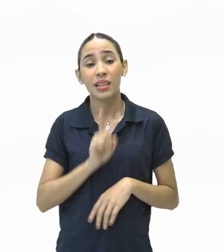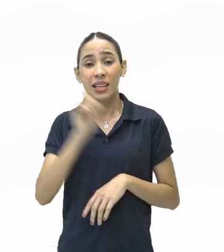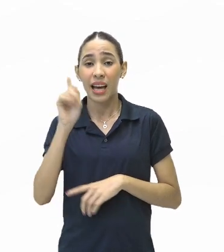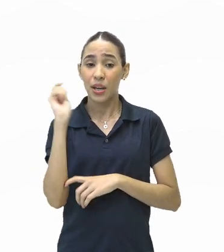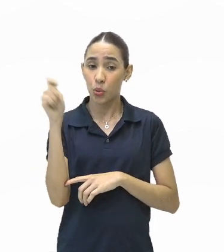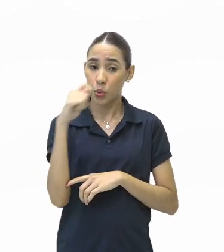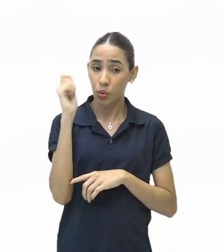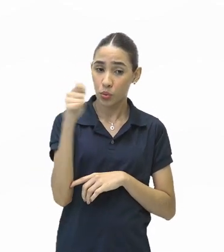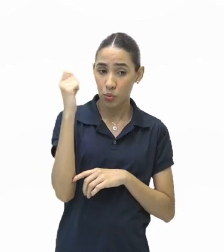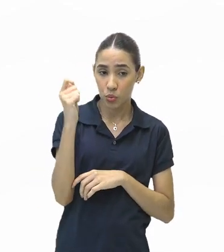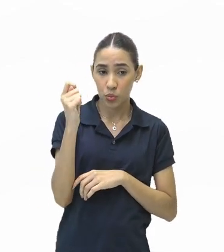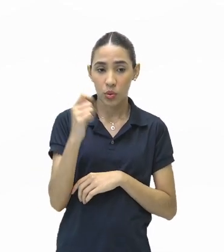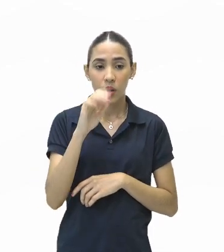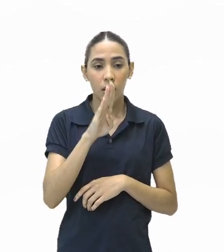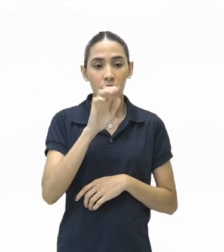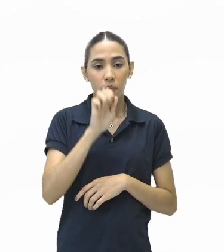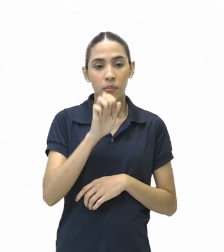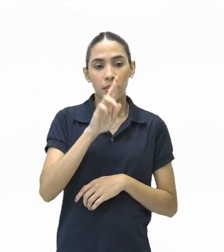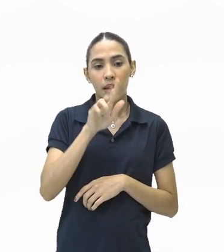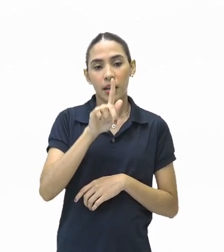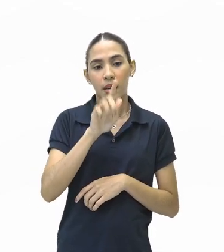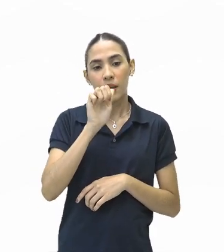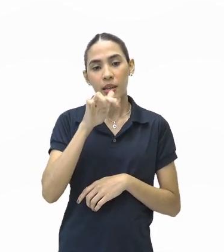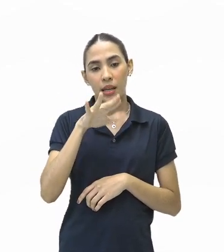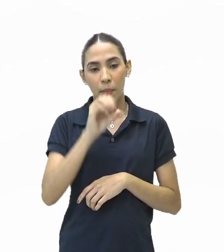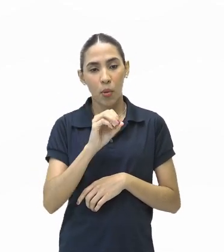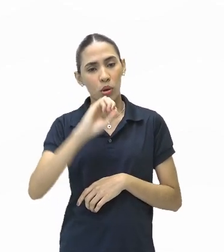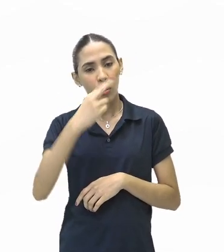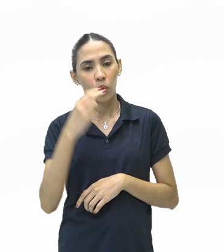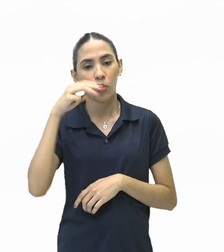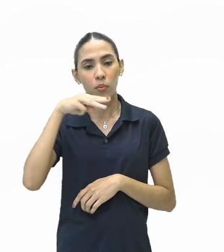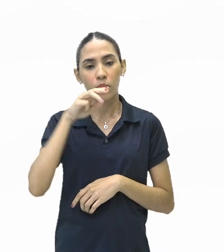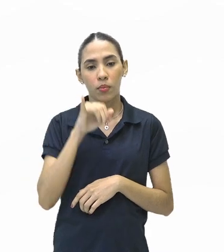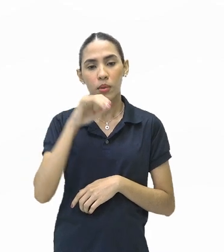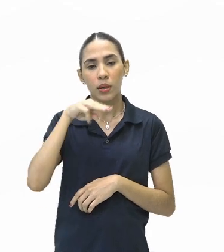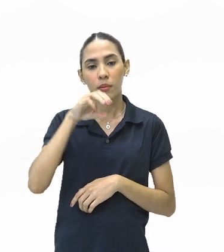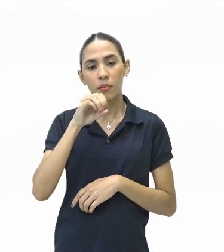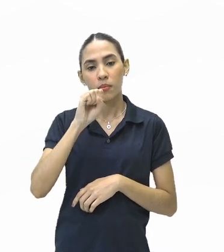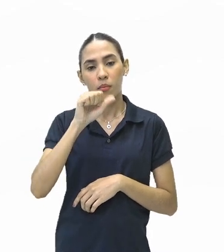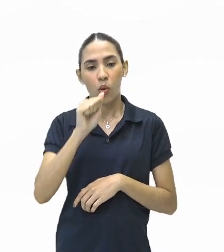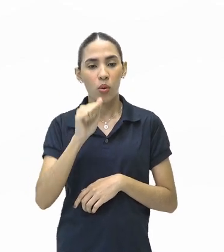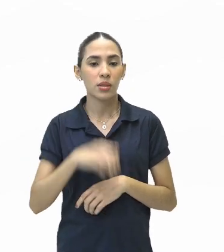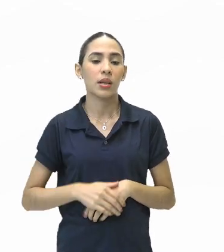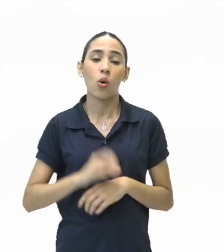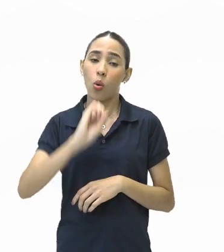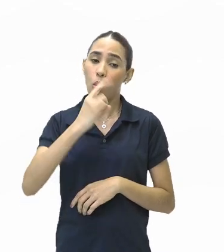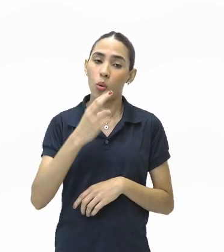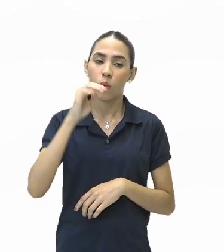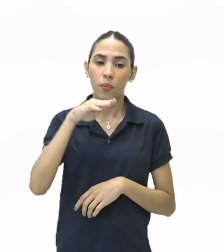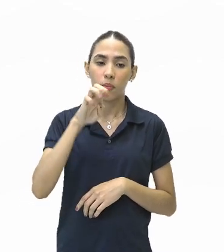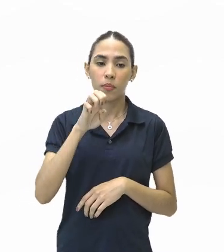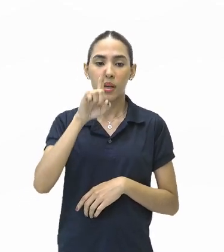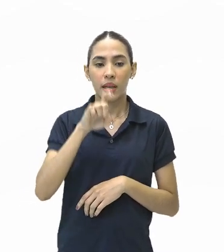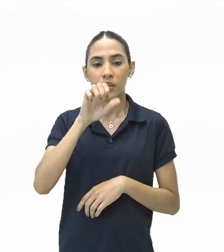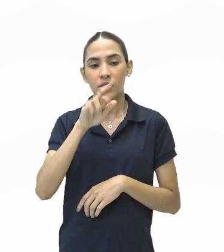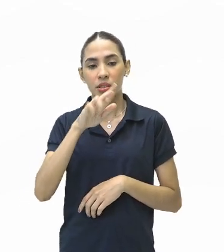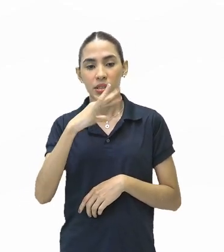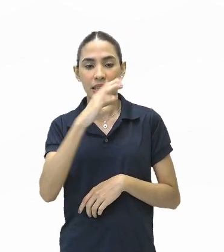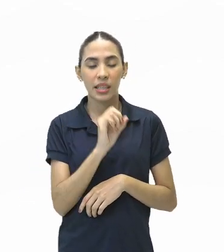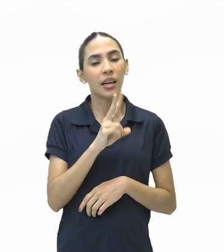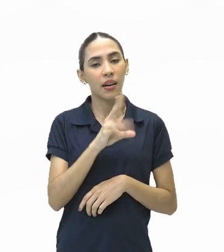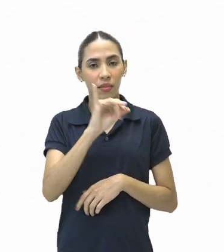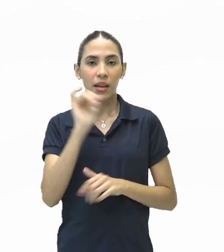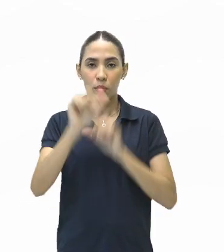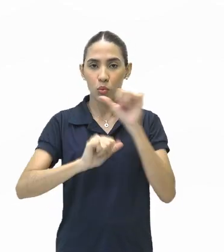Grande do Sul é bergamota, né? É mimosa. Aqui a gente já conhece mais como mexerica. Então, de acordo com o local, vai